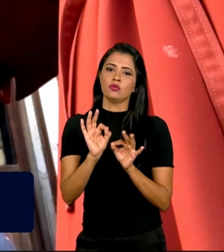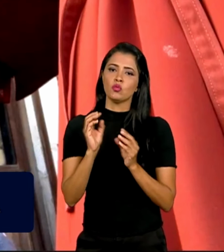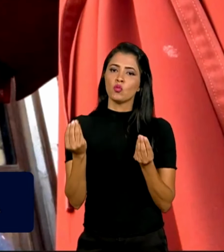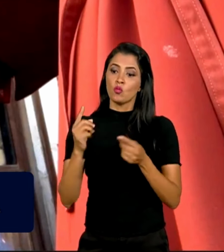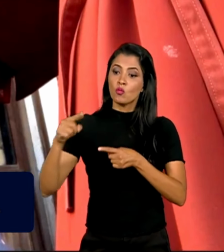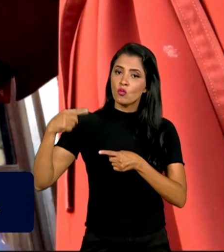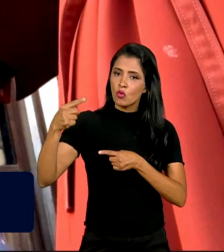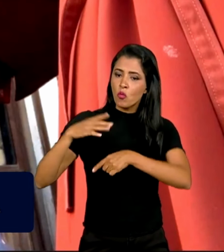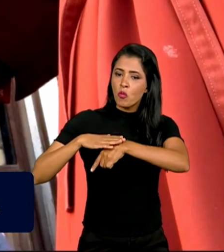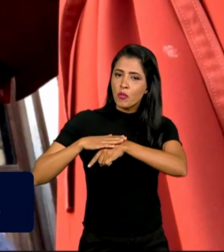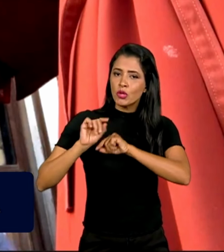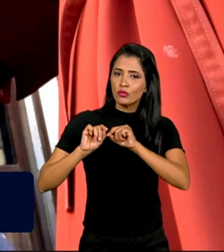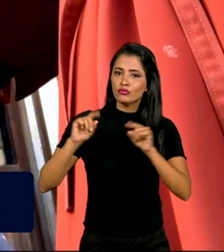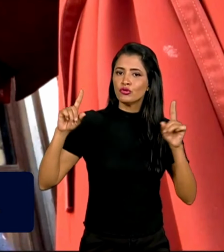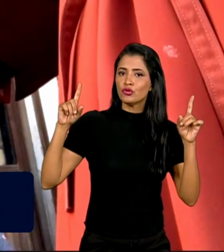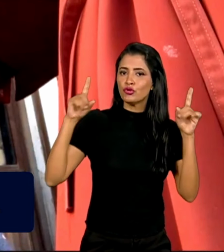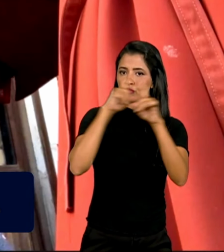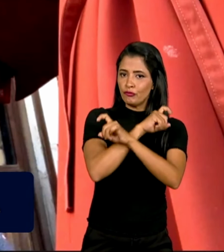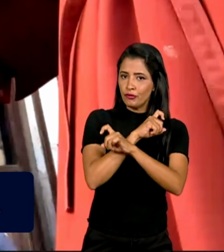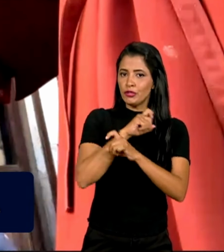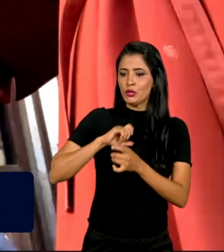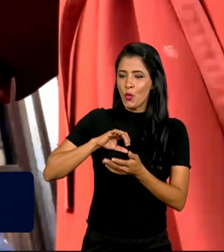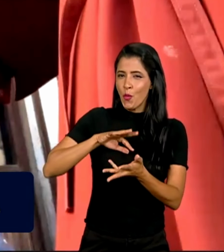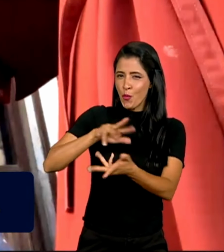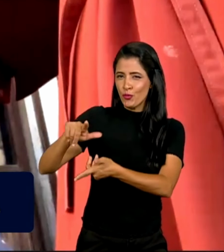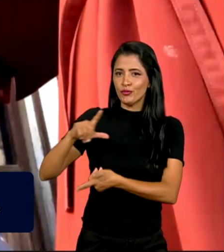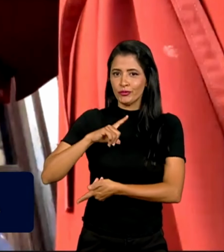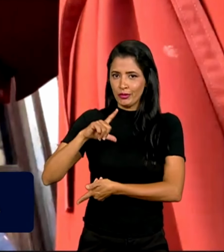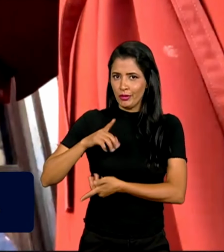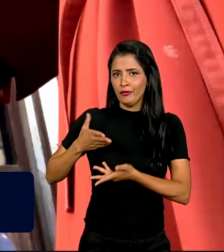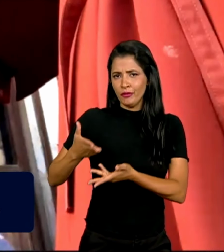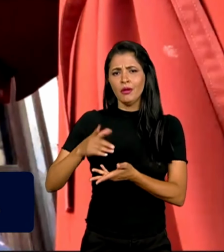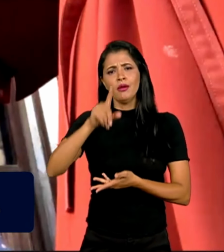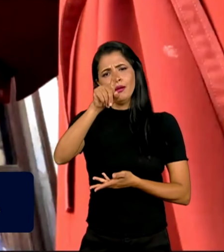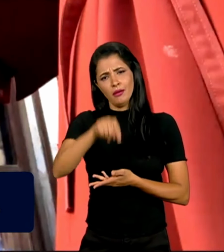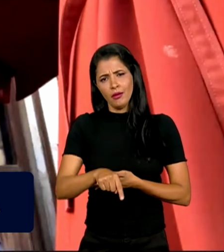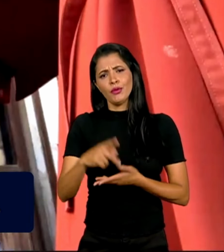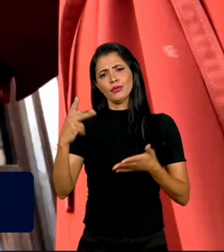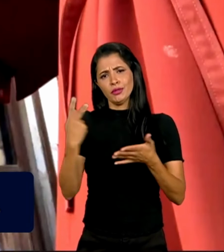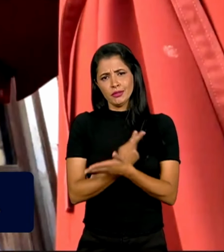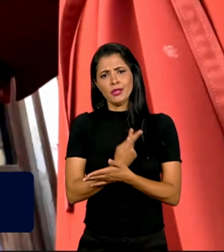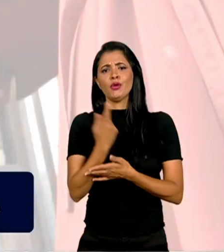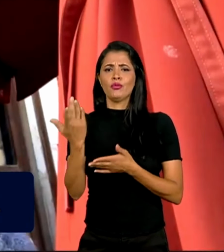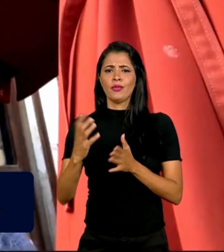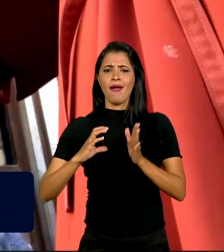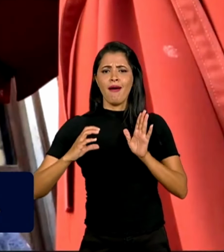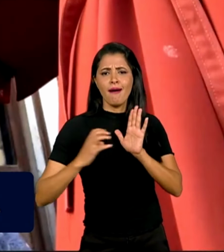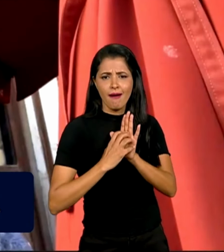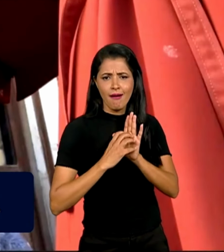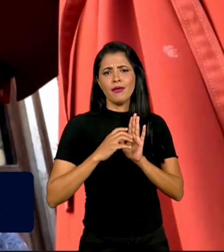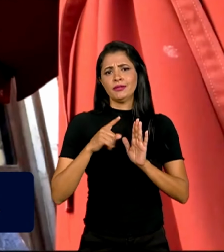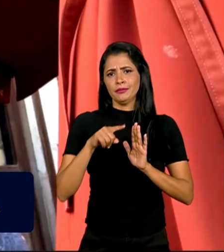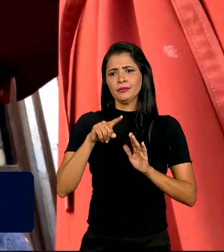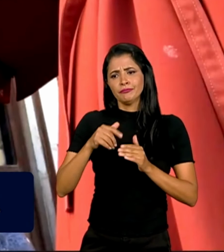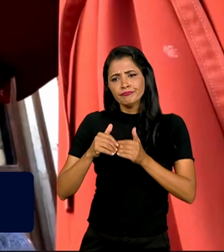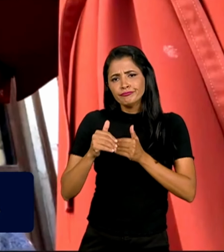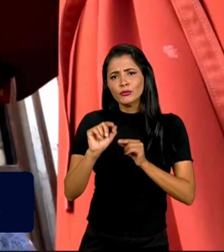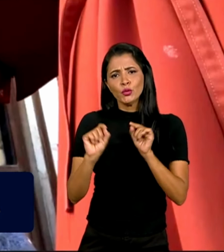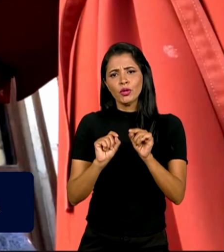depois de um momento catastrófico que o mundo viveu, que foi o episódio da AIDS. E a partir daí,